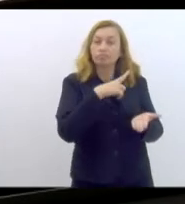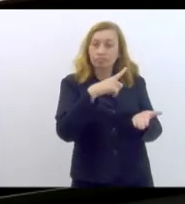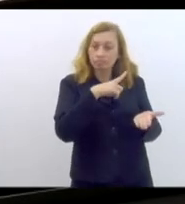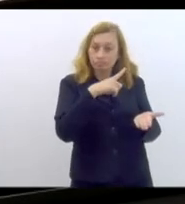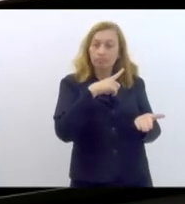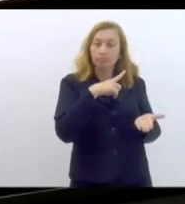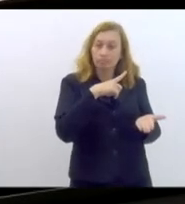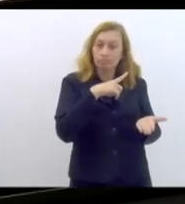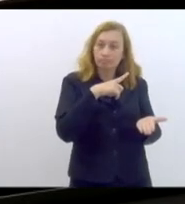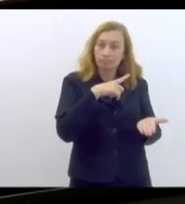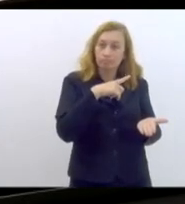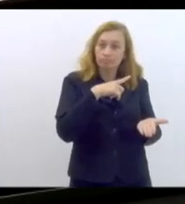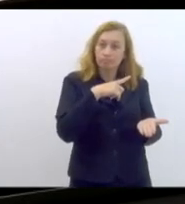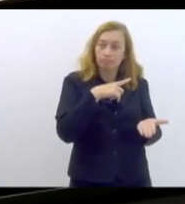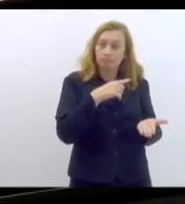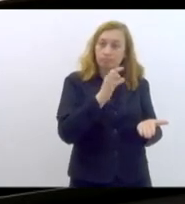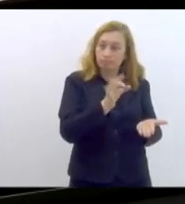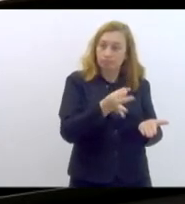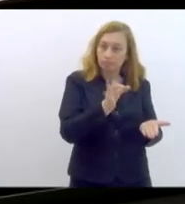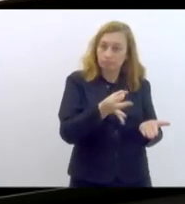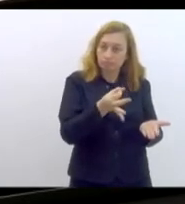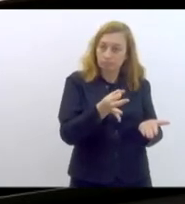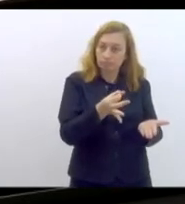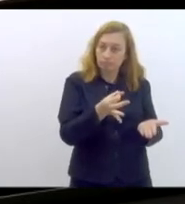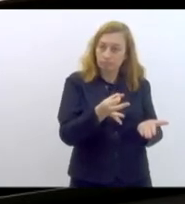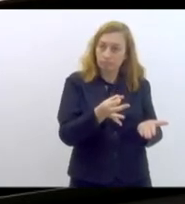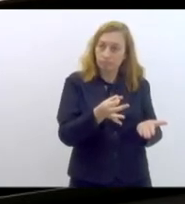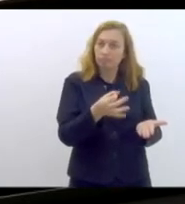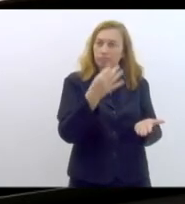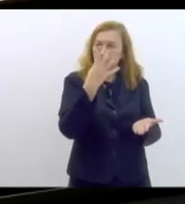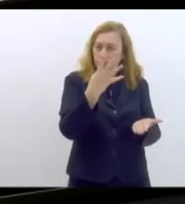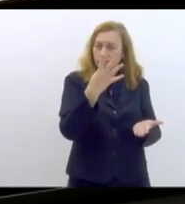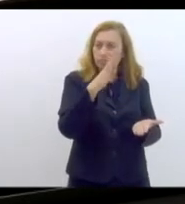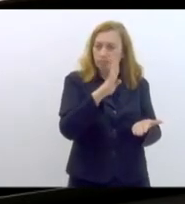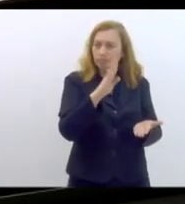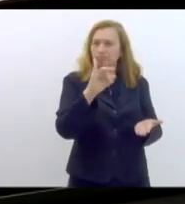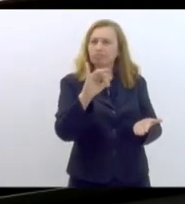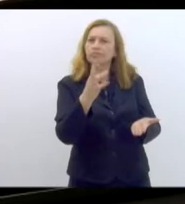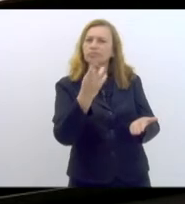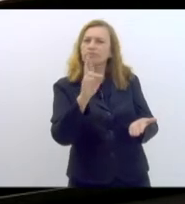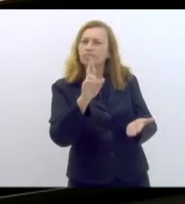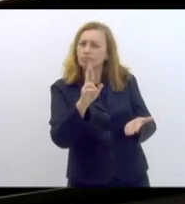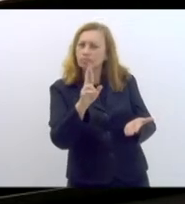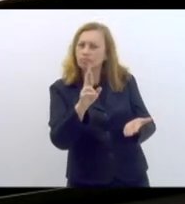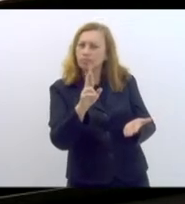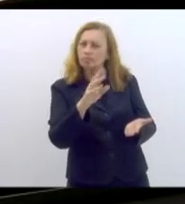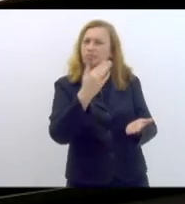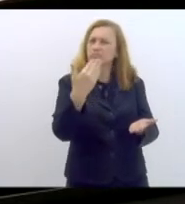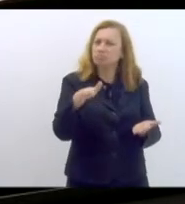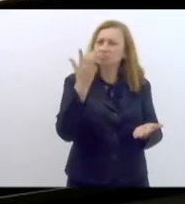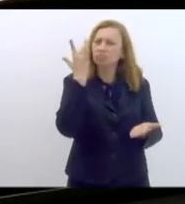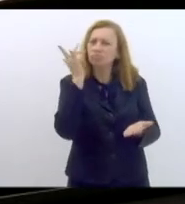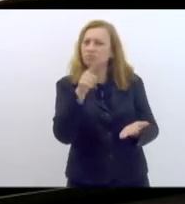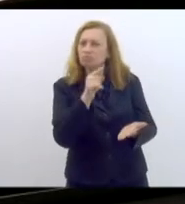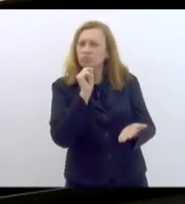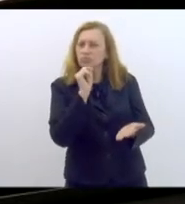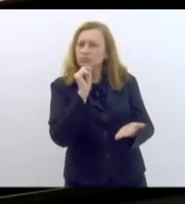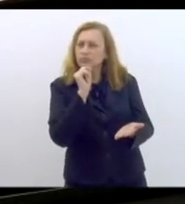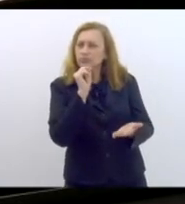e contragarantias. Eles, de fato, foram aproximadamente 4 bilhões e meio, se eu não me engano, que foram